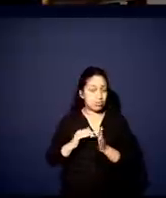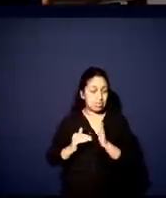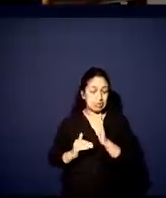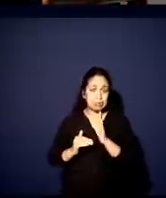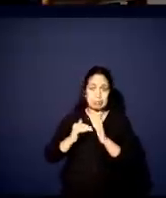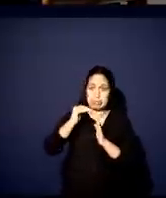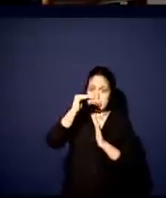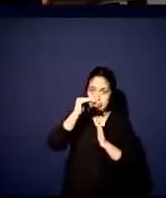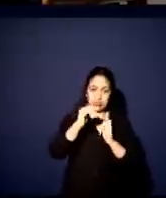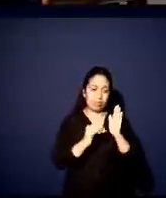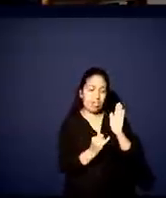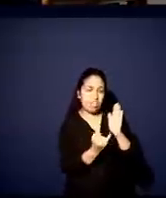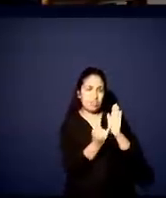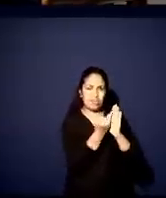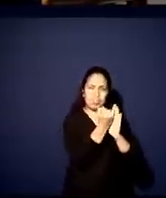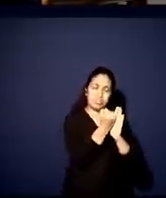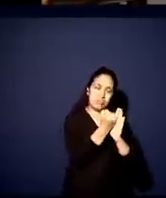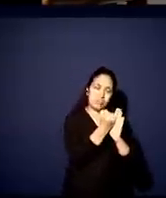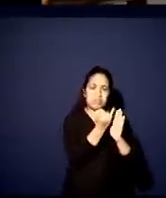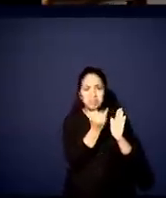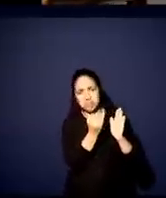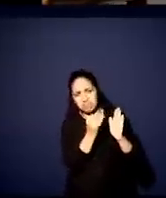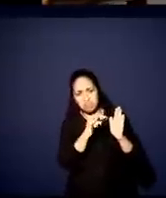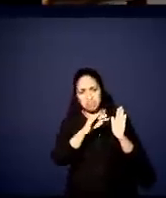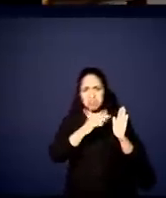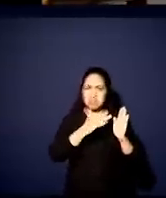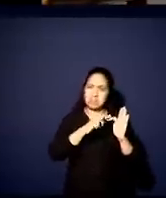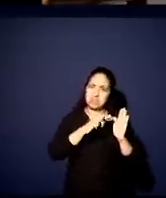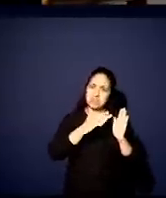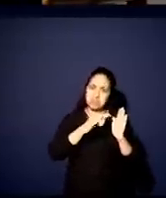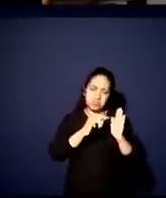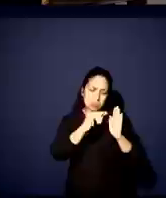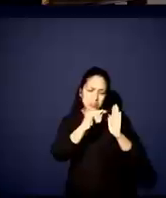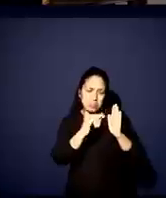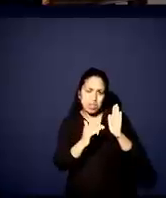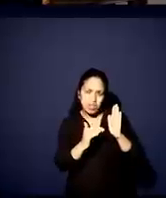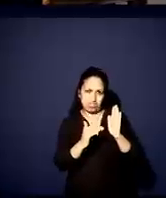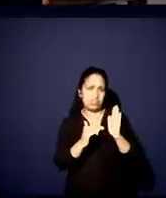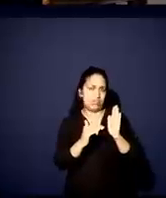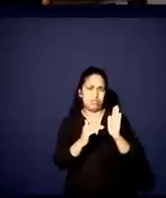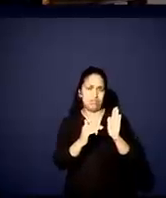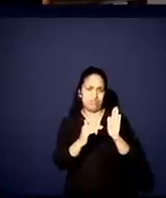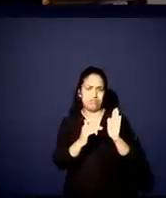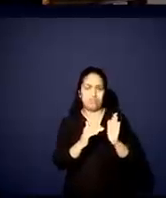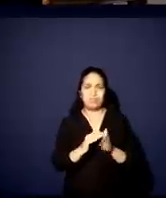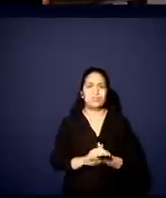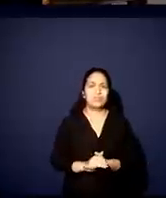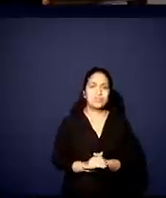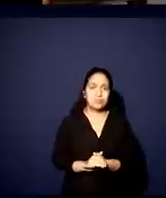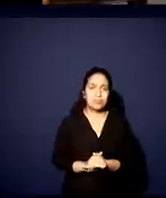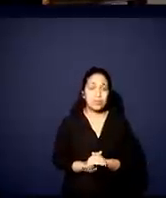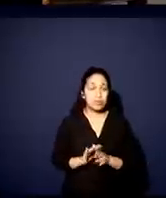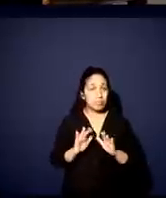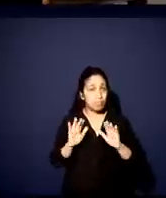de curto prazo não está surpreendendo, talvez na margem até esteja um pouquinho mais baixa do que o esperado. Por outro lado, a expectativa